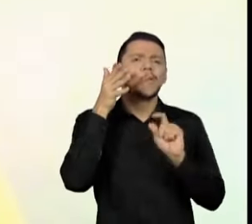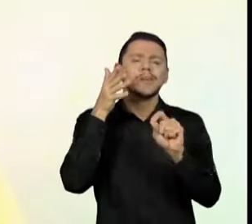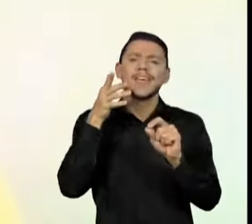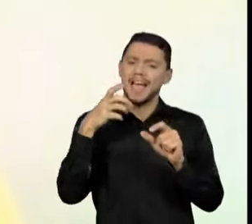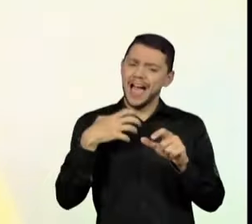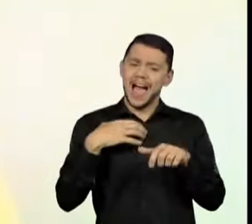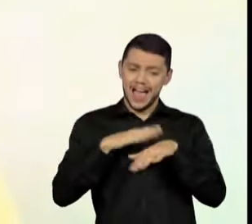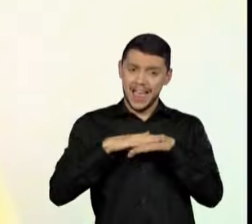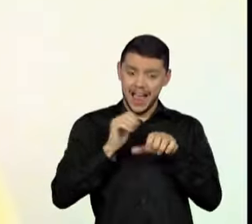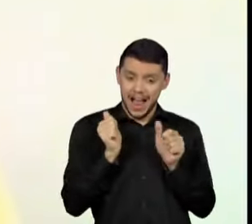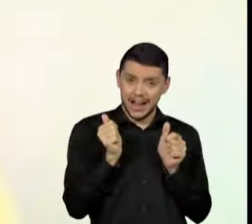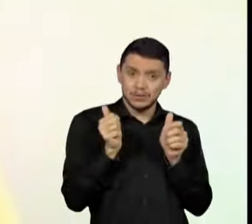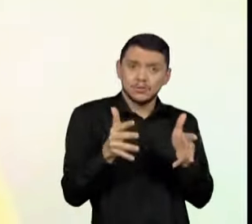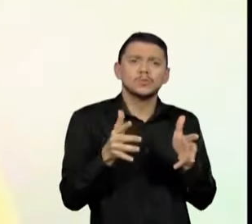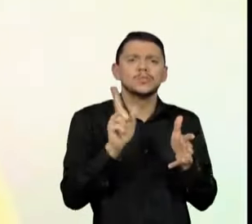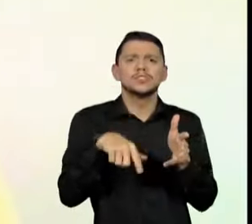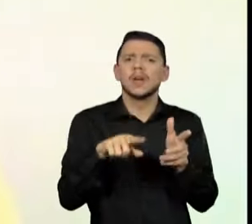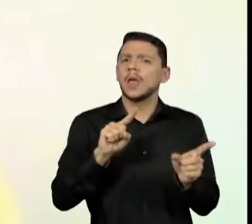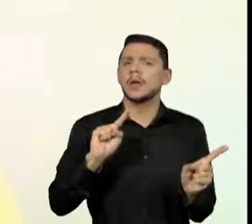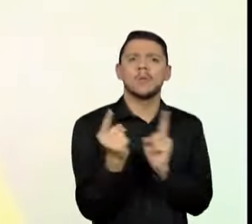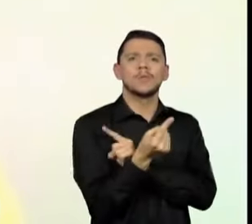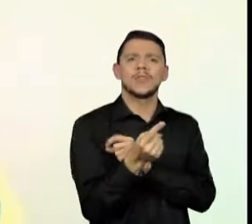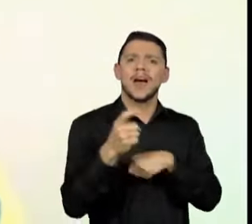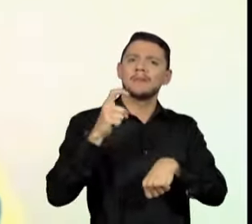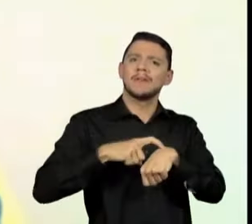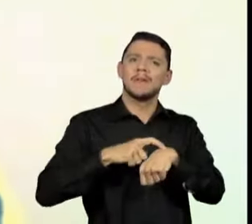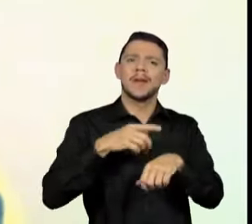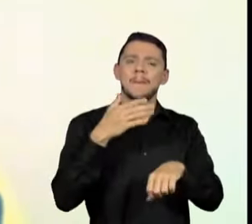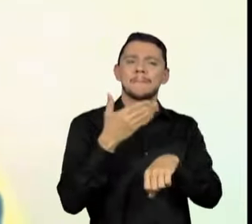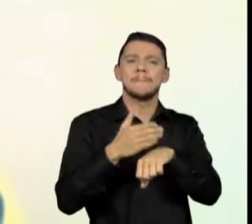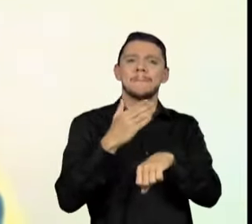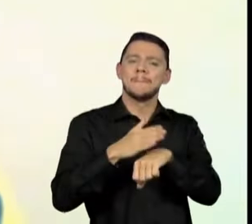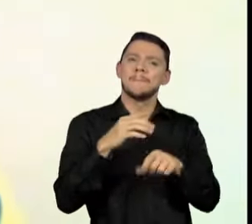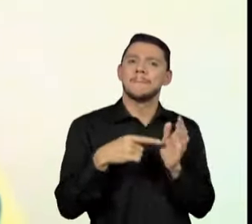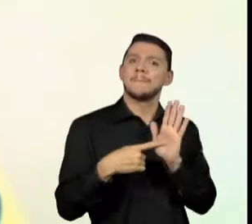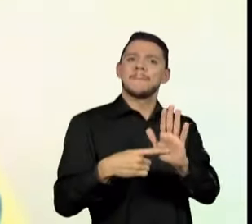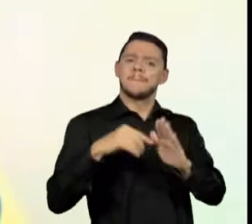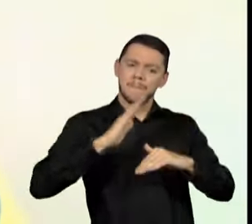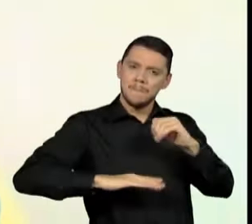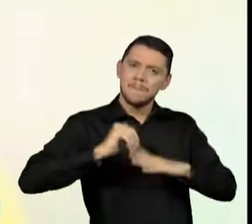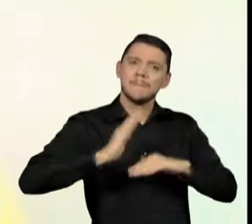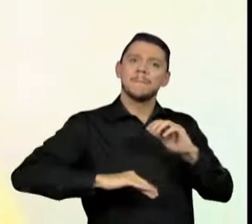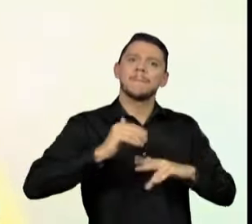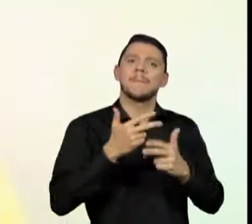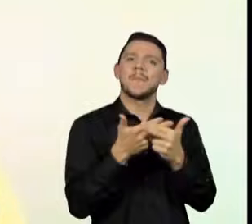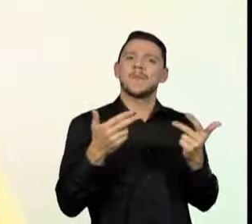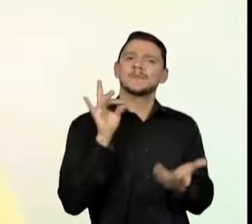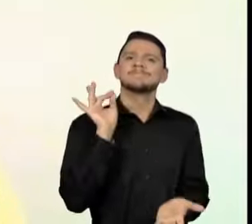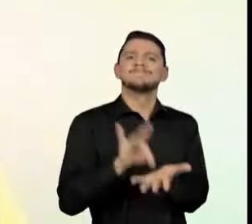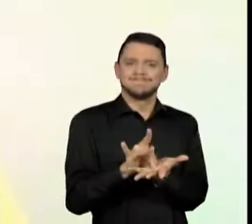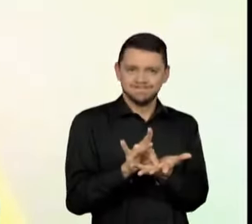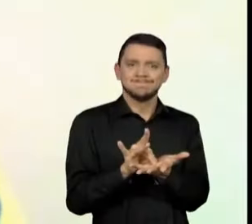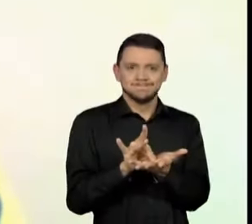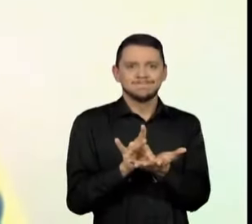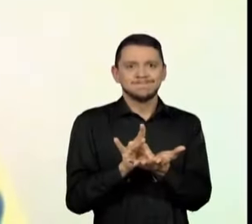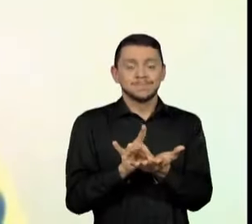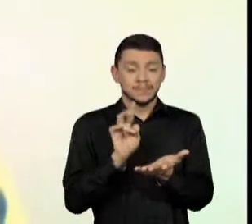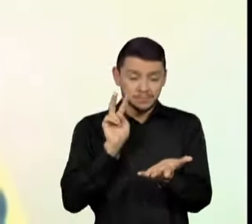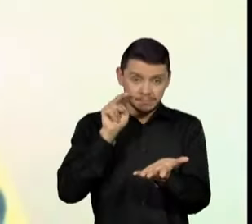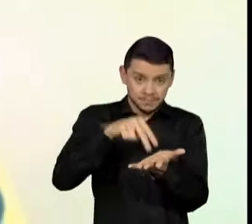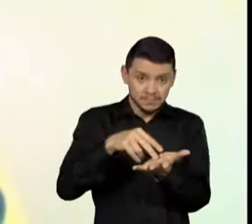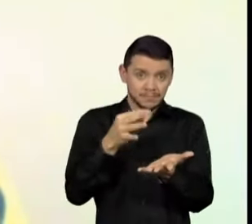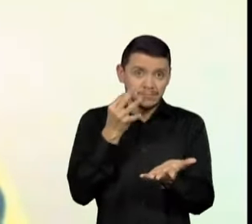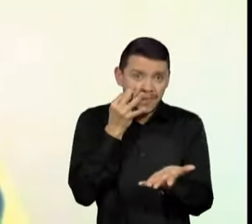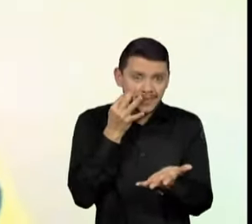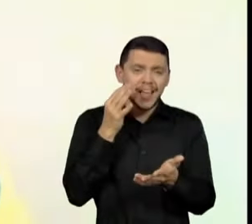contraditórias na hora da prática, né? Entre a teoria e a prática, entre o estudo e a ação